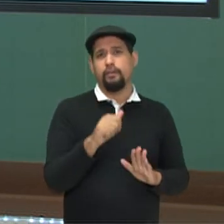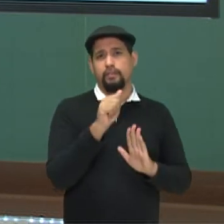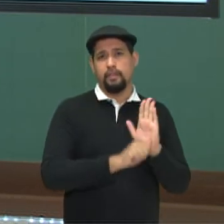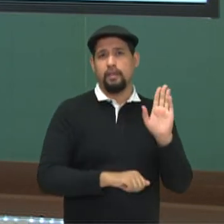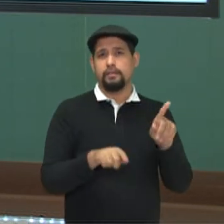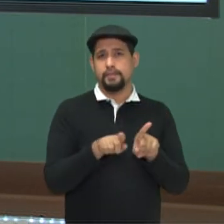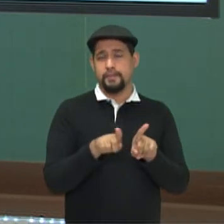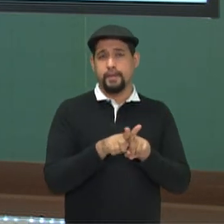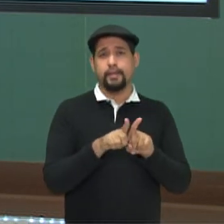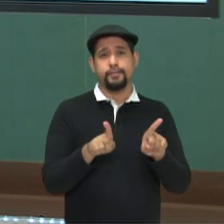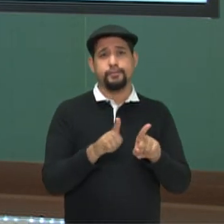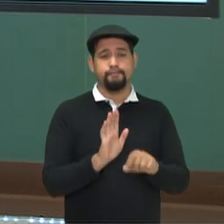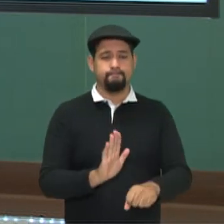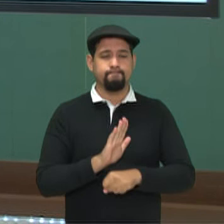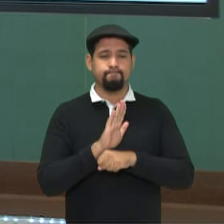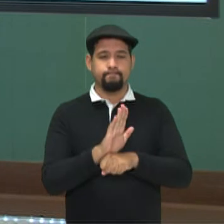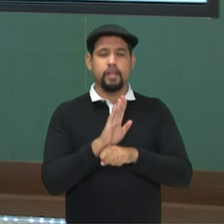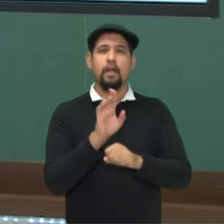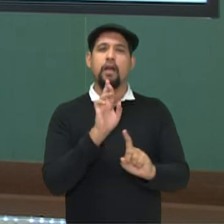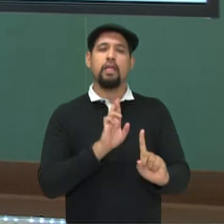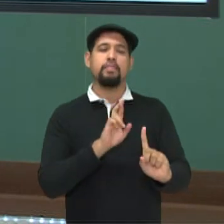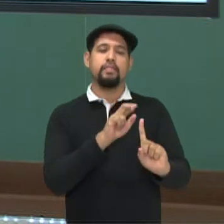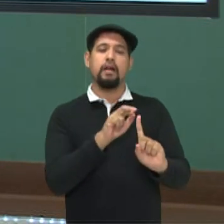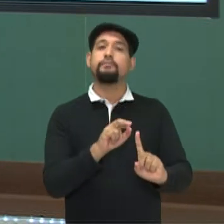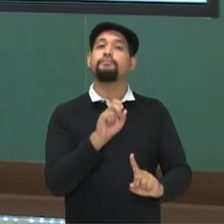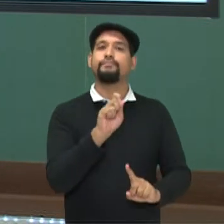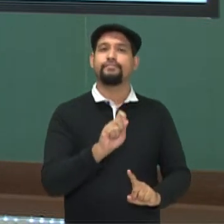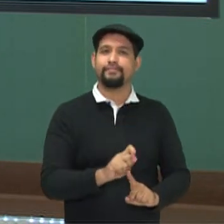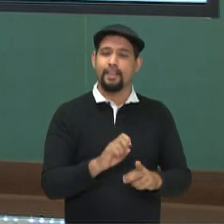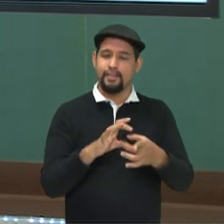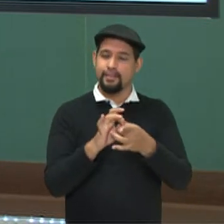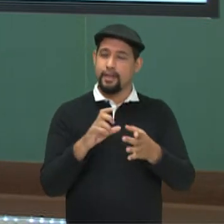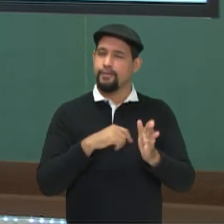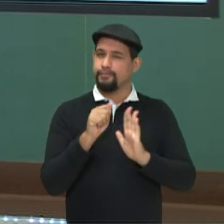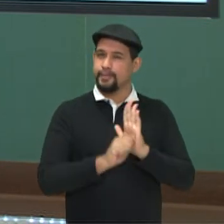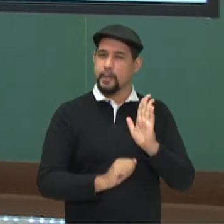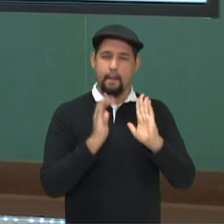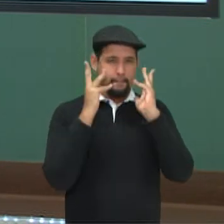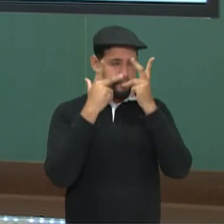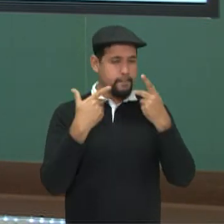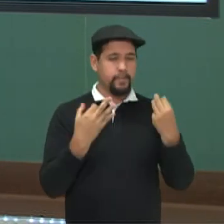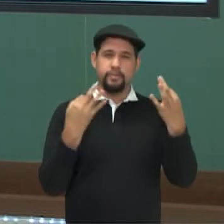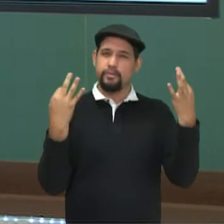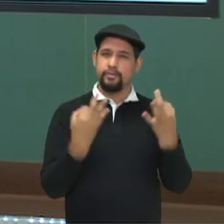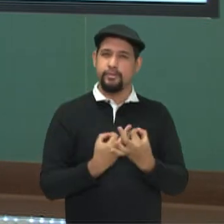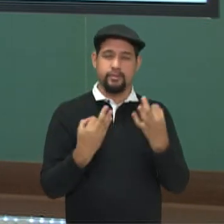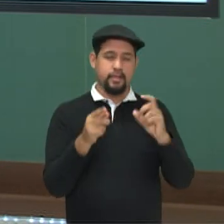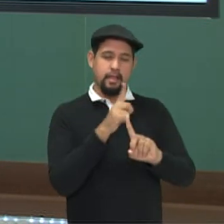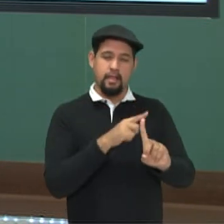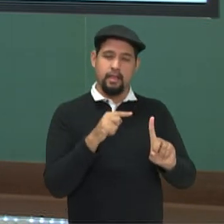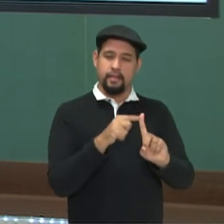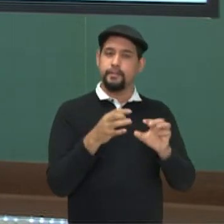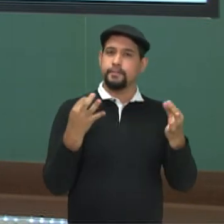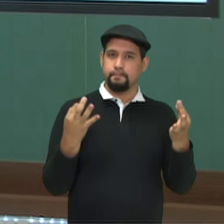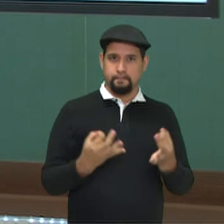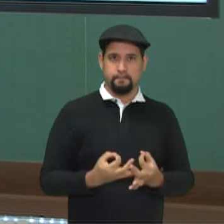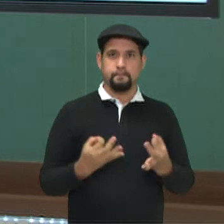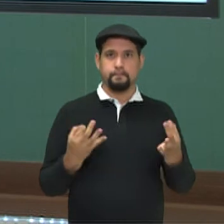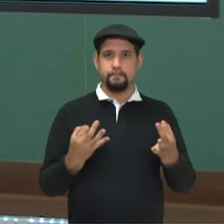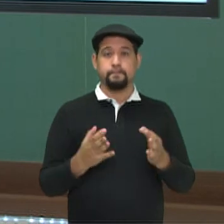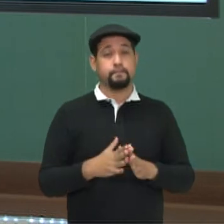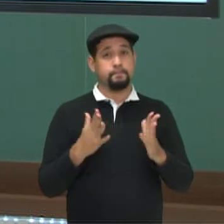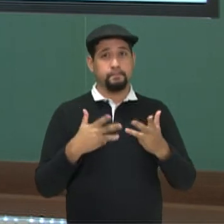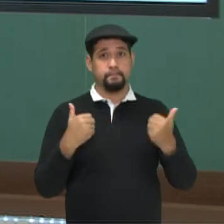como recurso aqui para referenciar e, claro, deixar o meu texto mais claro, mais objetivo, um texto escrito com